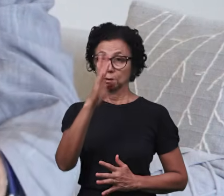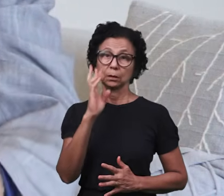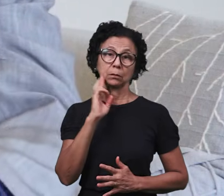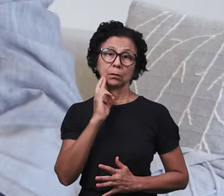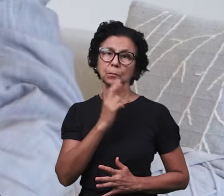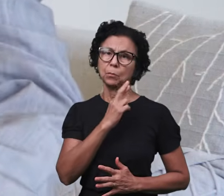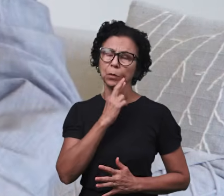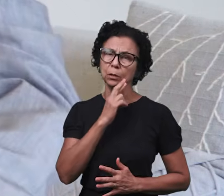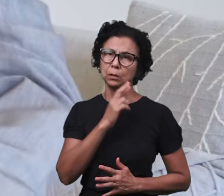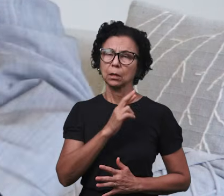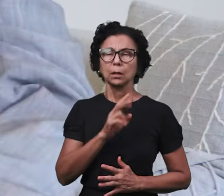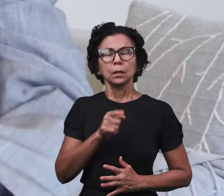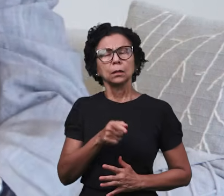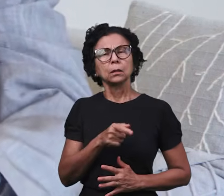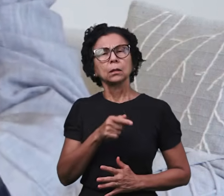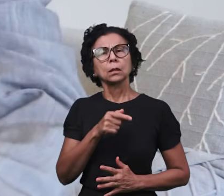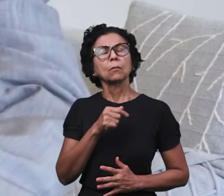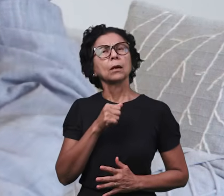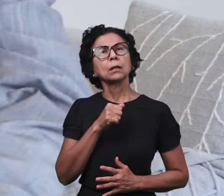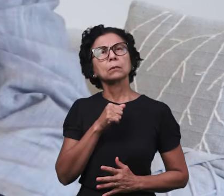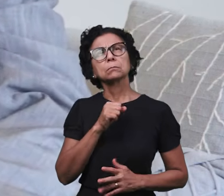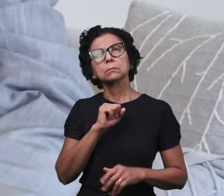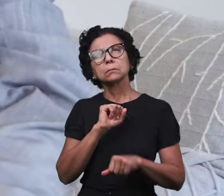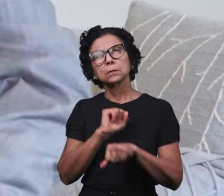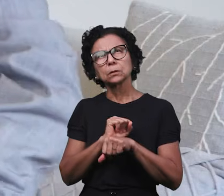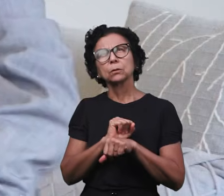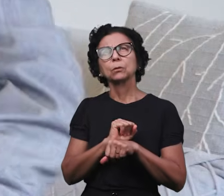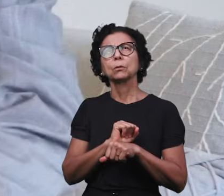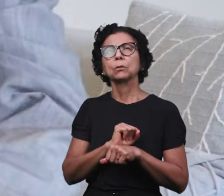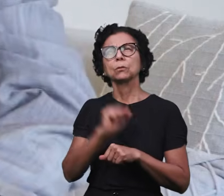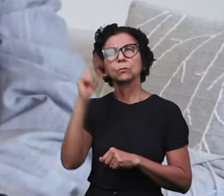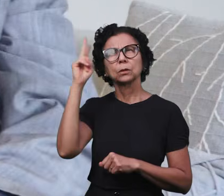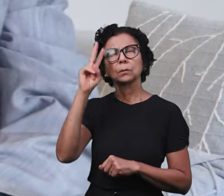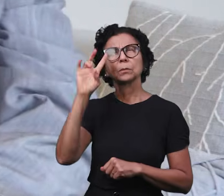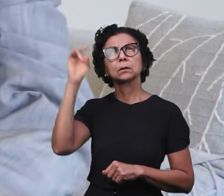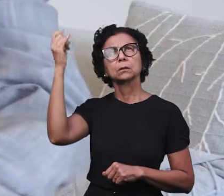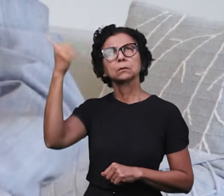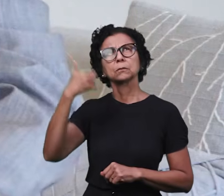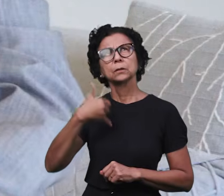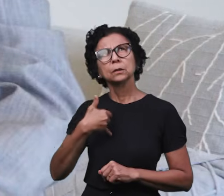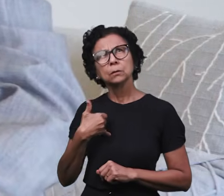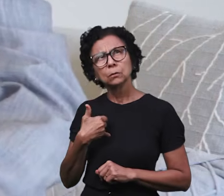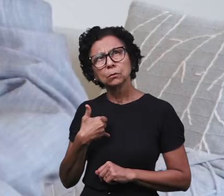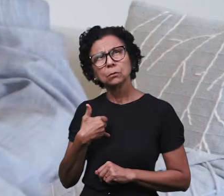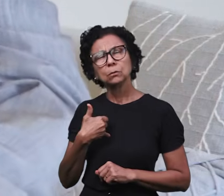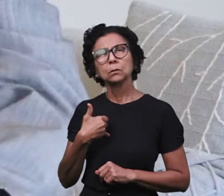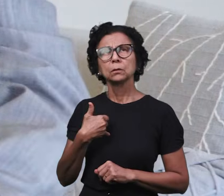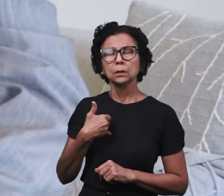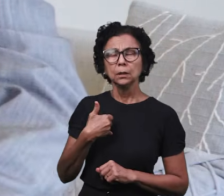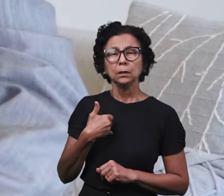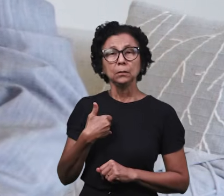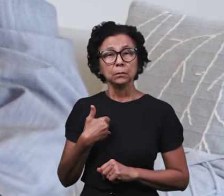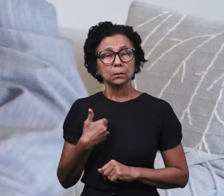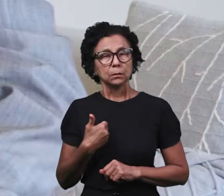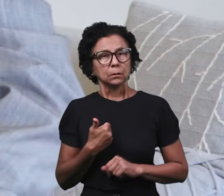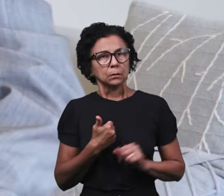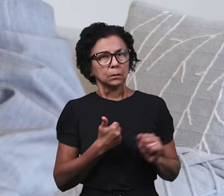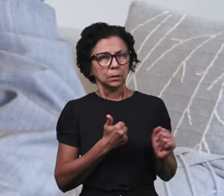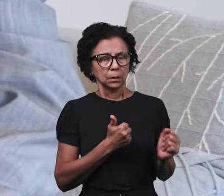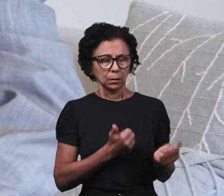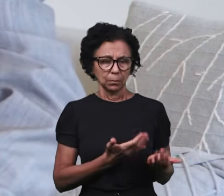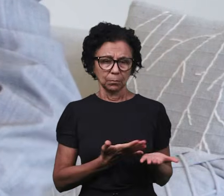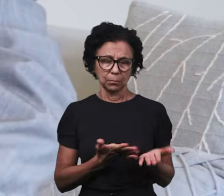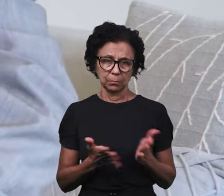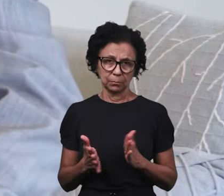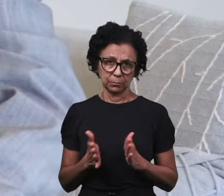tempo, discerne as circunstâncias, age em obediência àquilo que o Senhor já determinou. Mas toda a sua conduta ao longo da